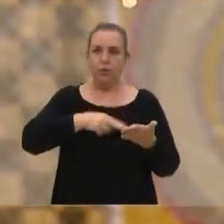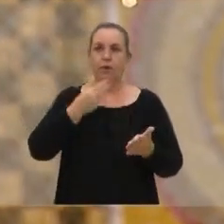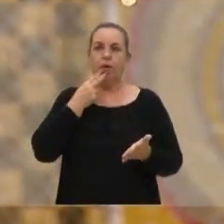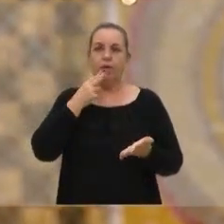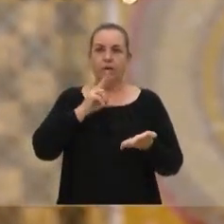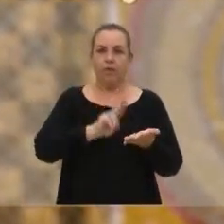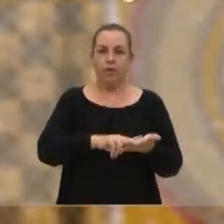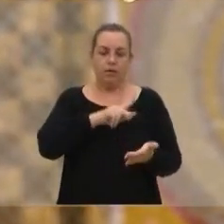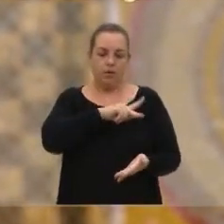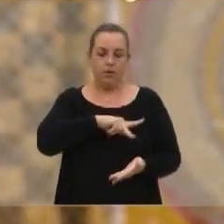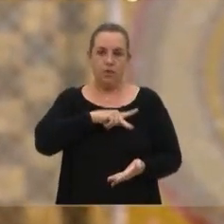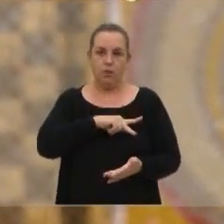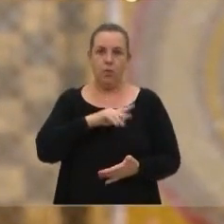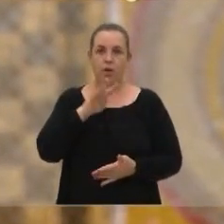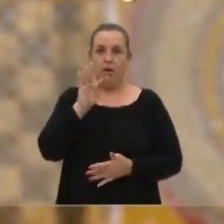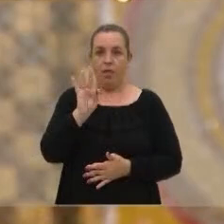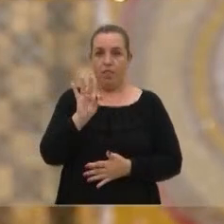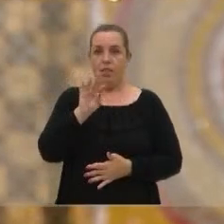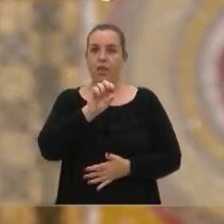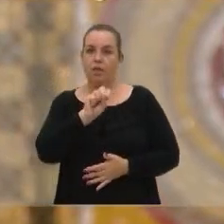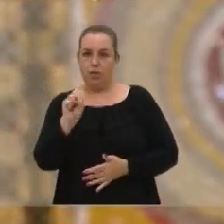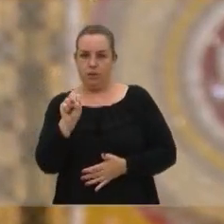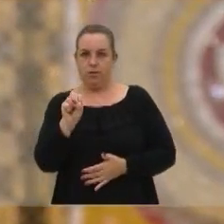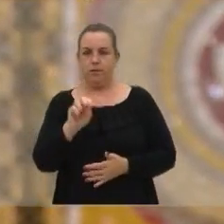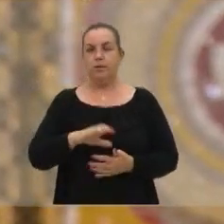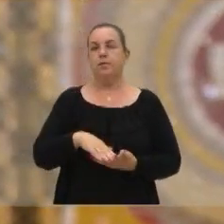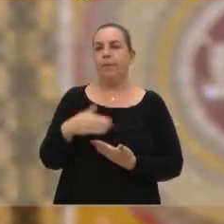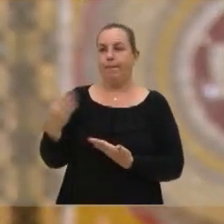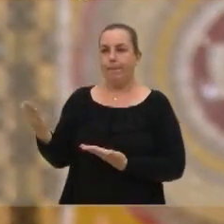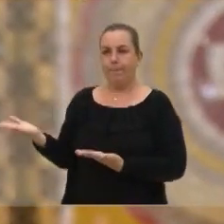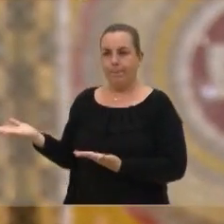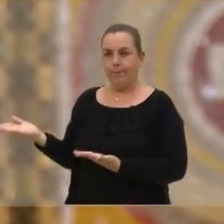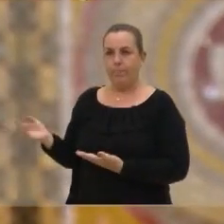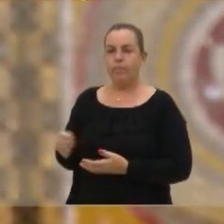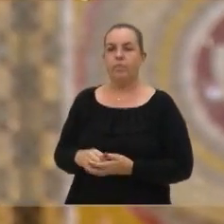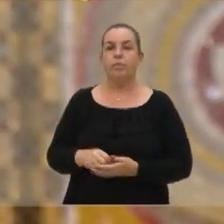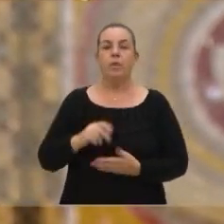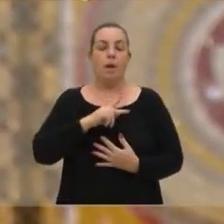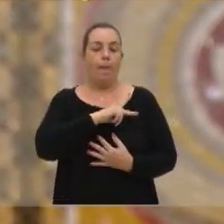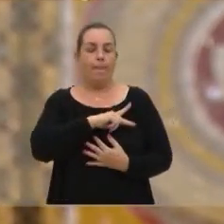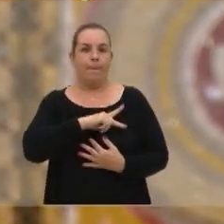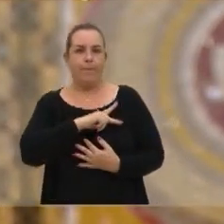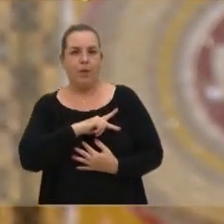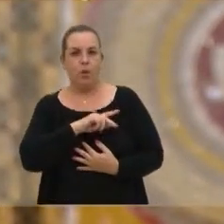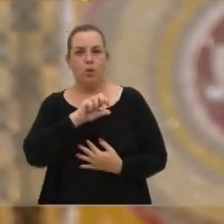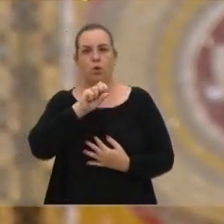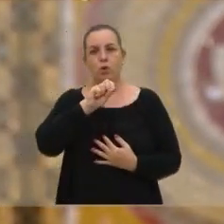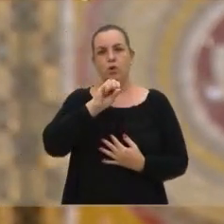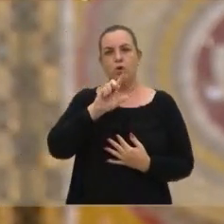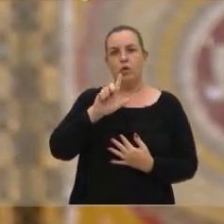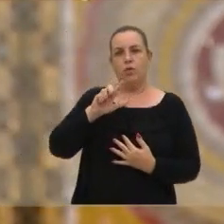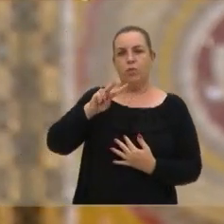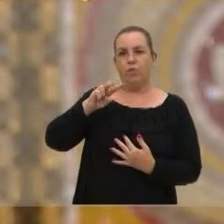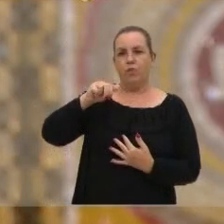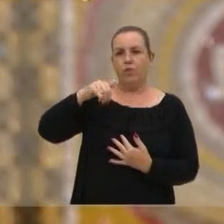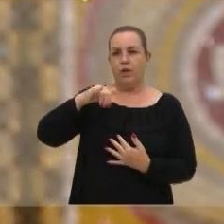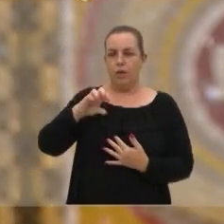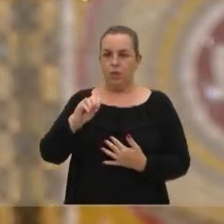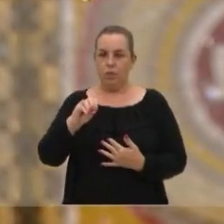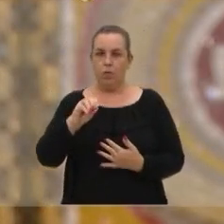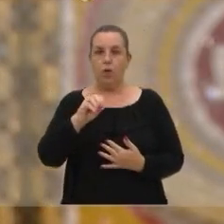De São Paulo aos Tessalonicenses. Paulo, Silvano e Timóteo, a Igreja